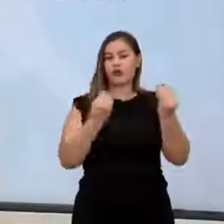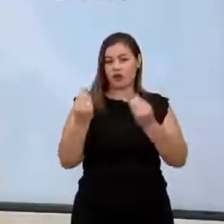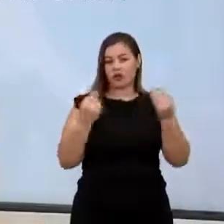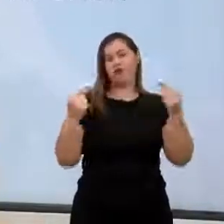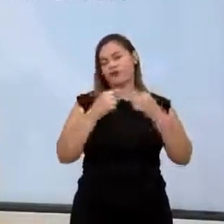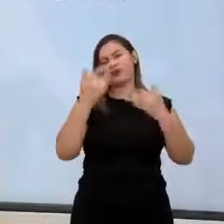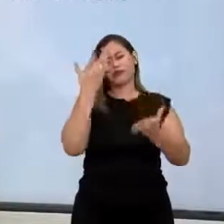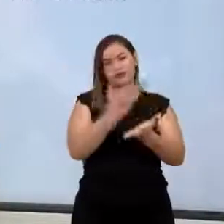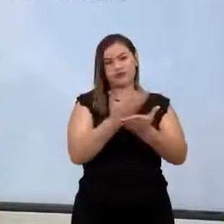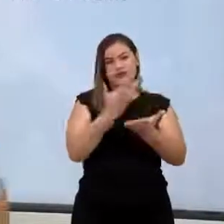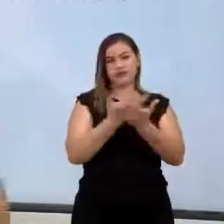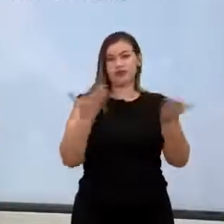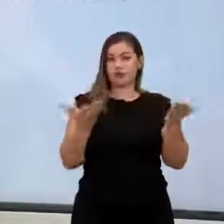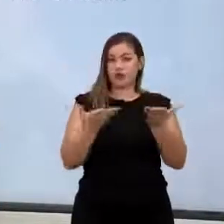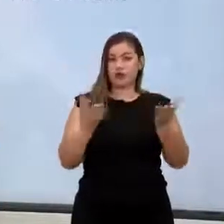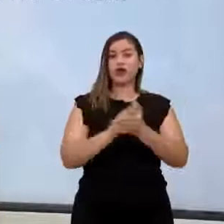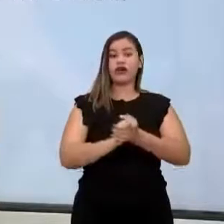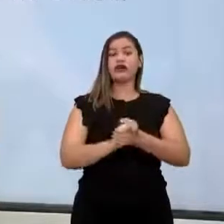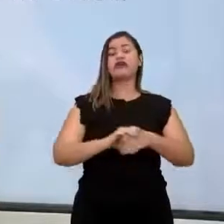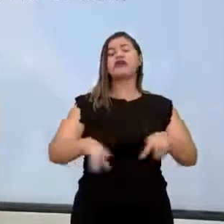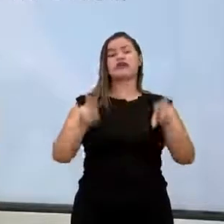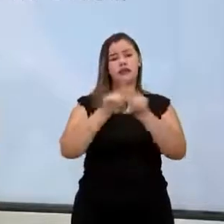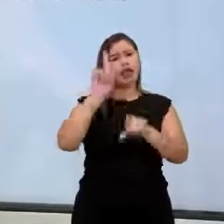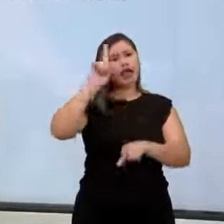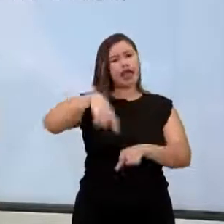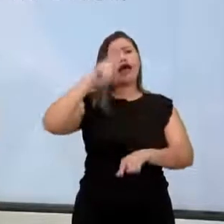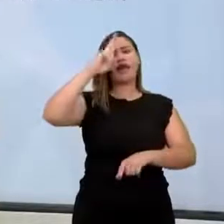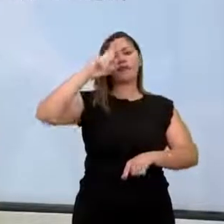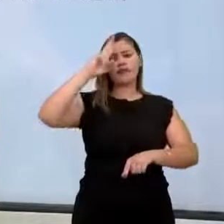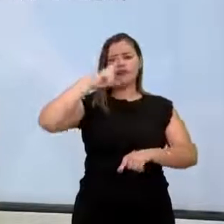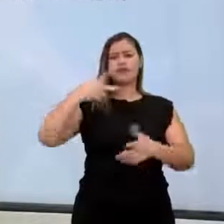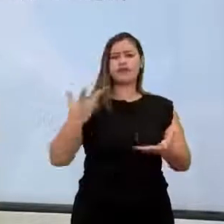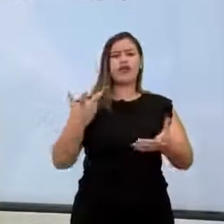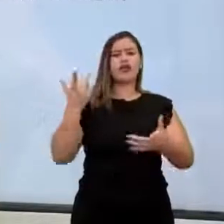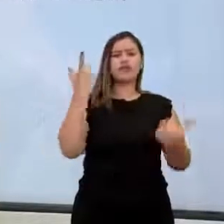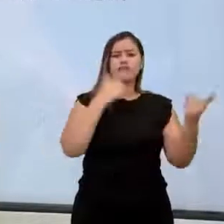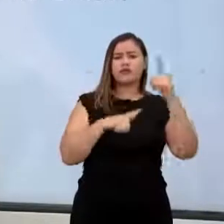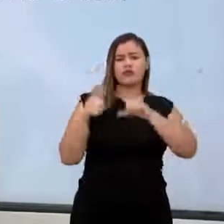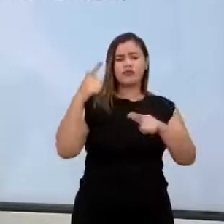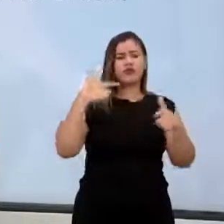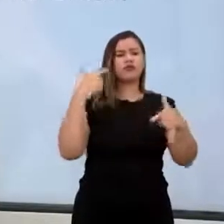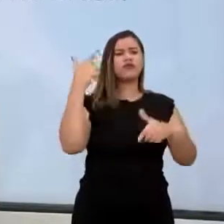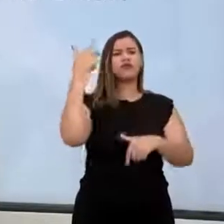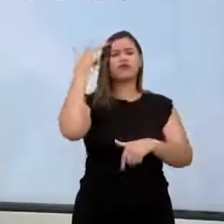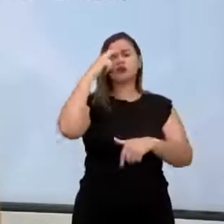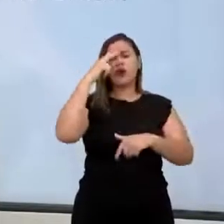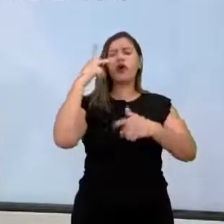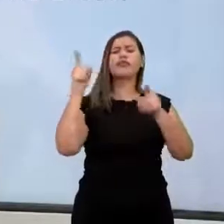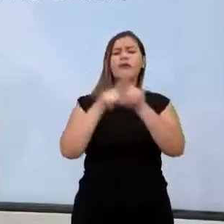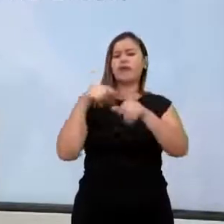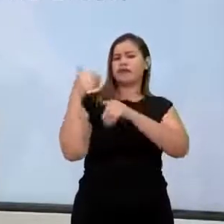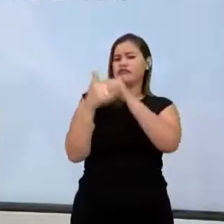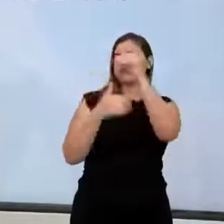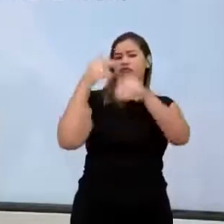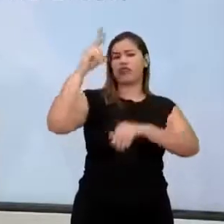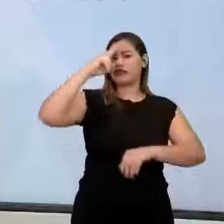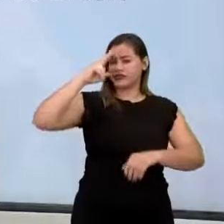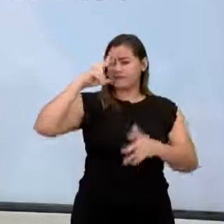aqui na nossa aula, é também uma conquista histórica, é também uma construção histórica. Então, nós estamos